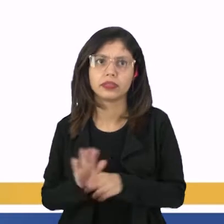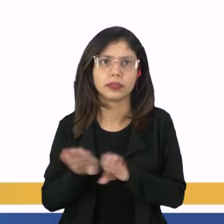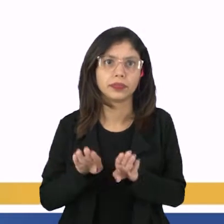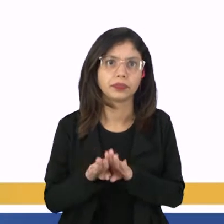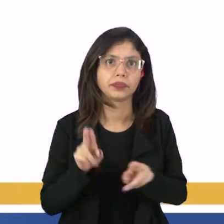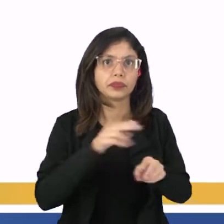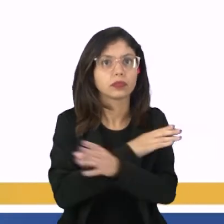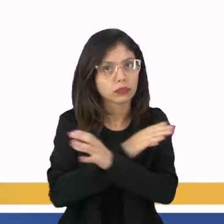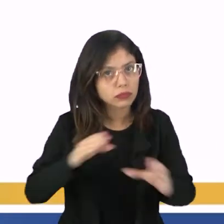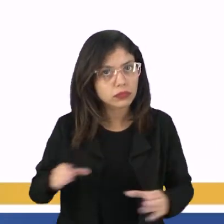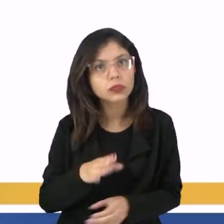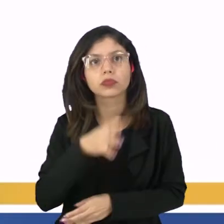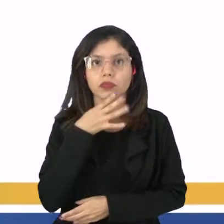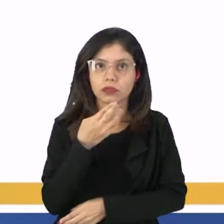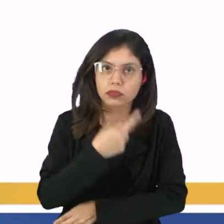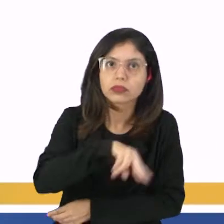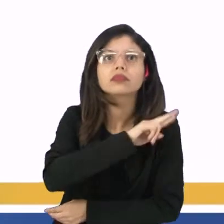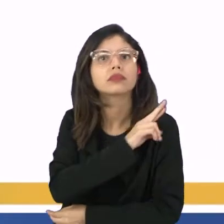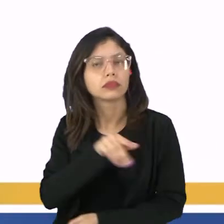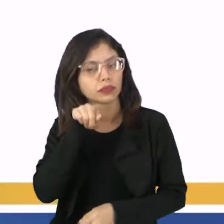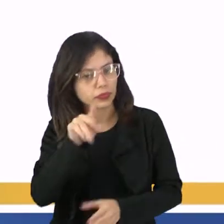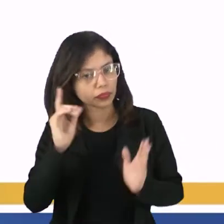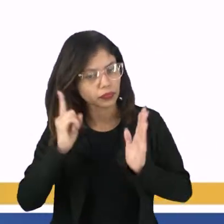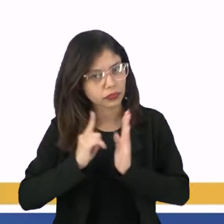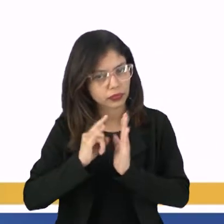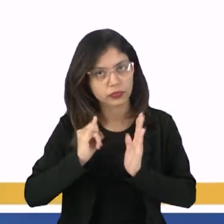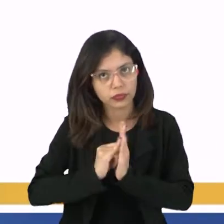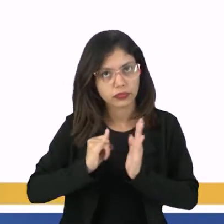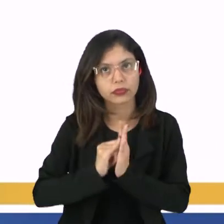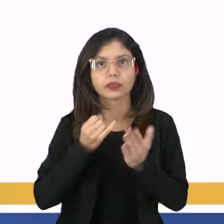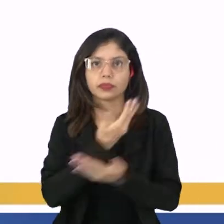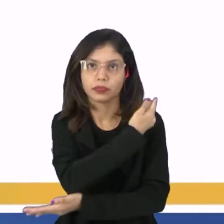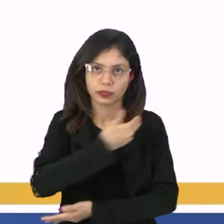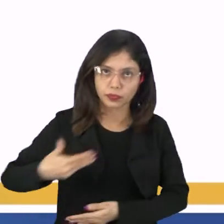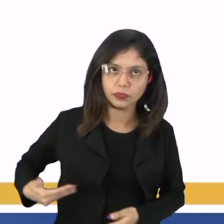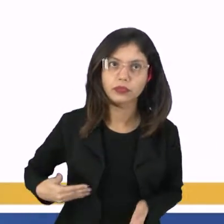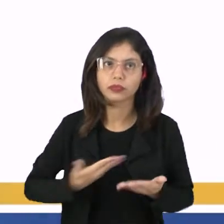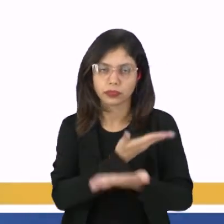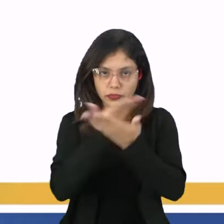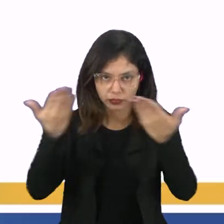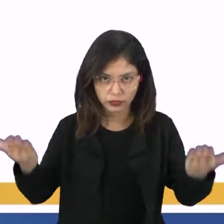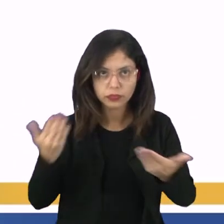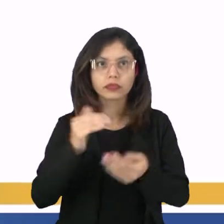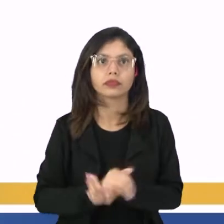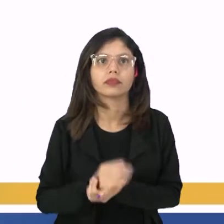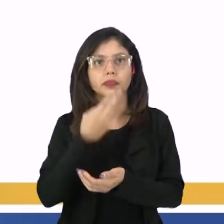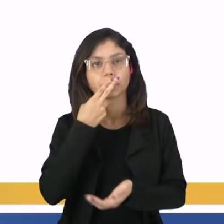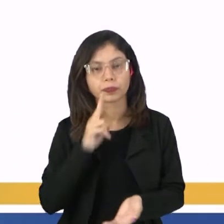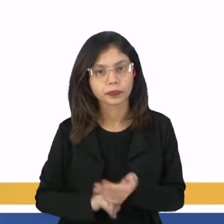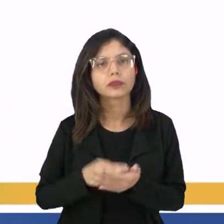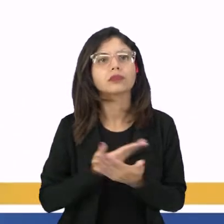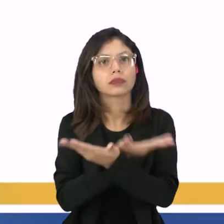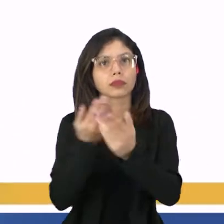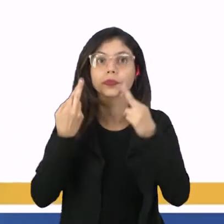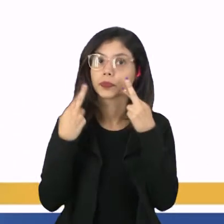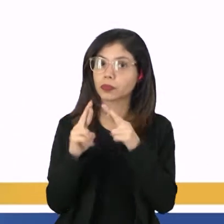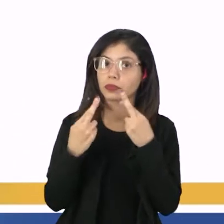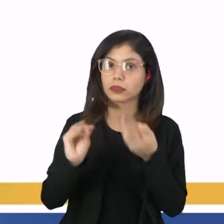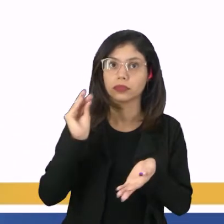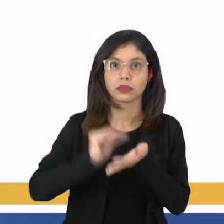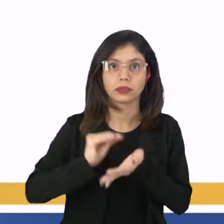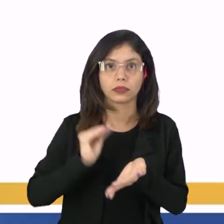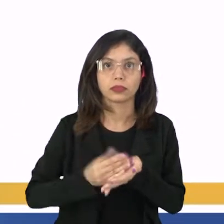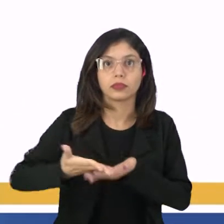Por confiar e conhecer a responsabilidade desta instituição pública, venho por meio desta carta reclamar o